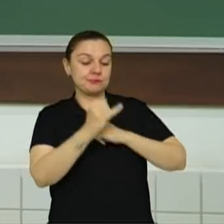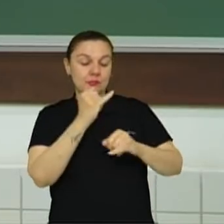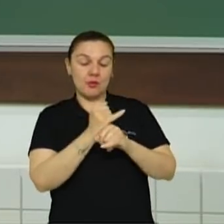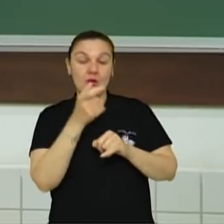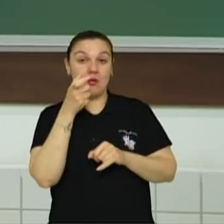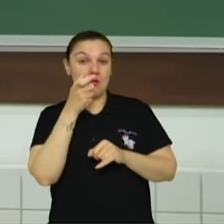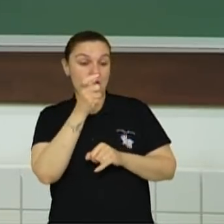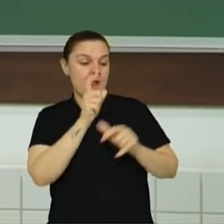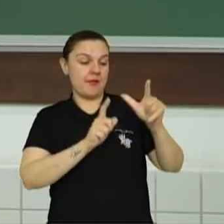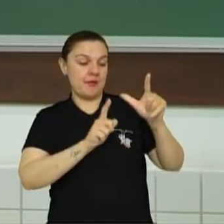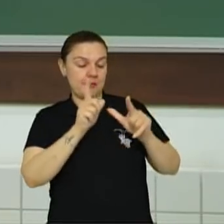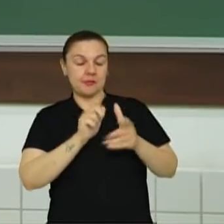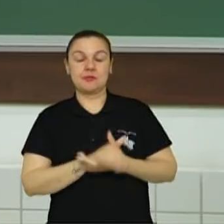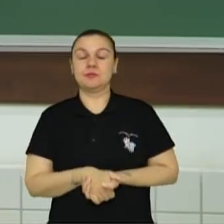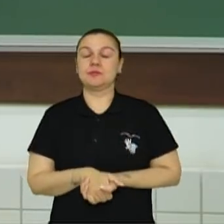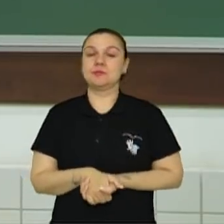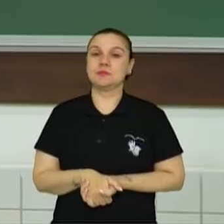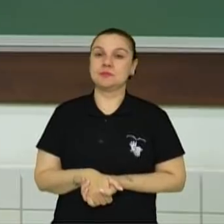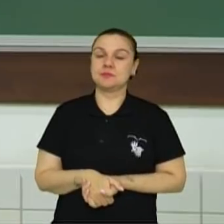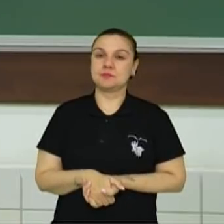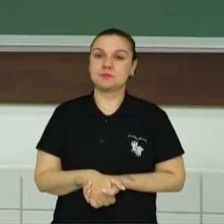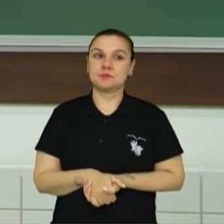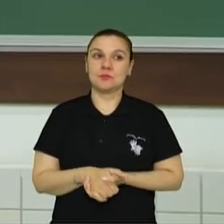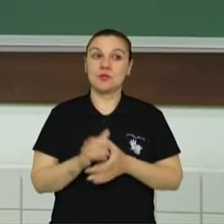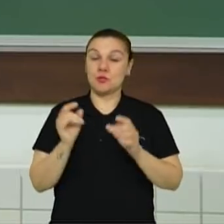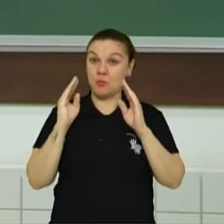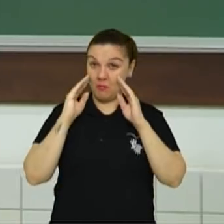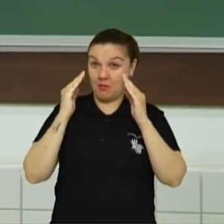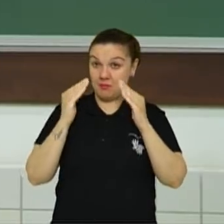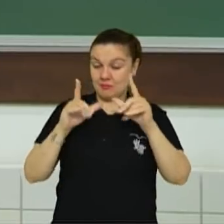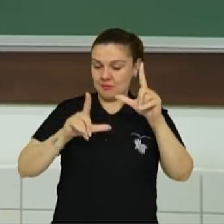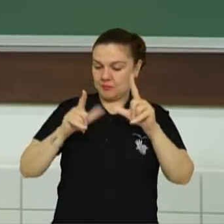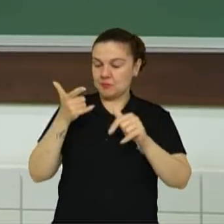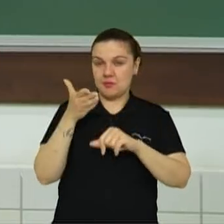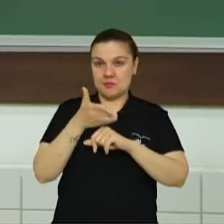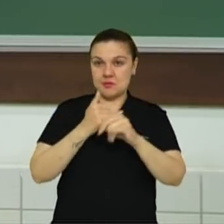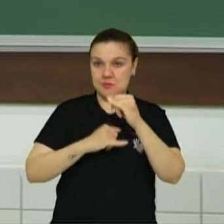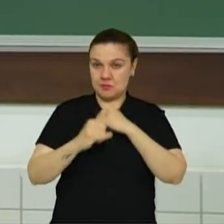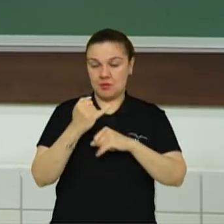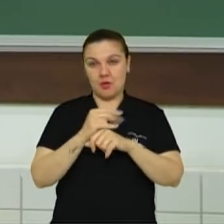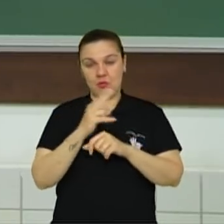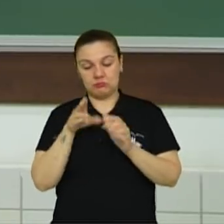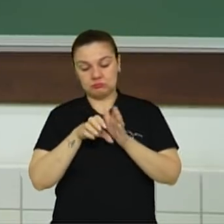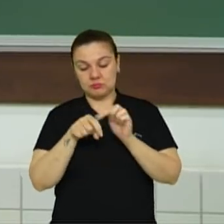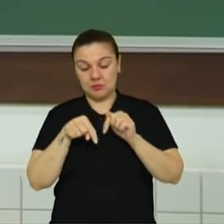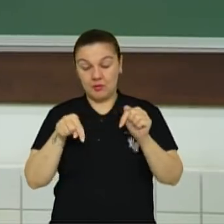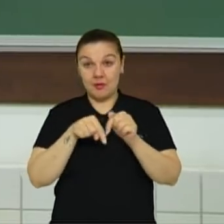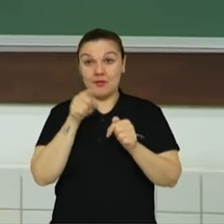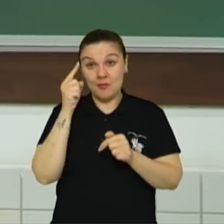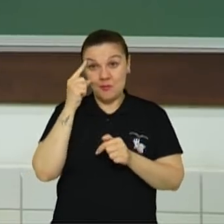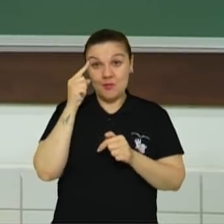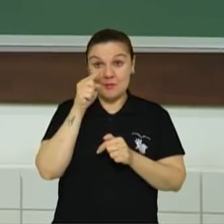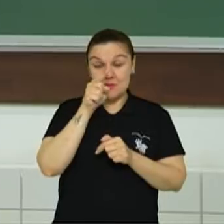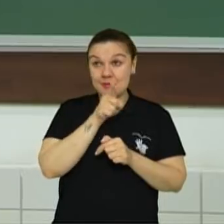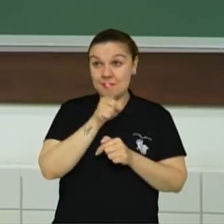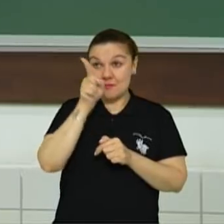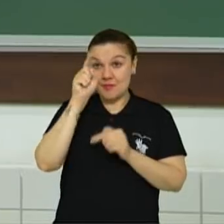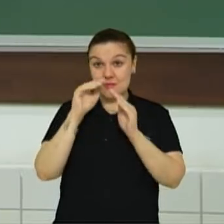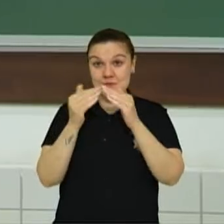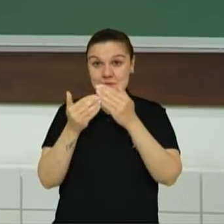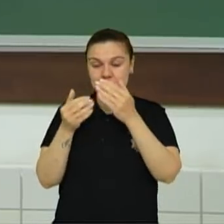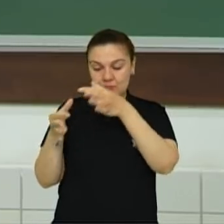ao Classroom ou à internet, né, estão nos acompanhando exclusivamente pela TV, lembrem-se de retirar as atividades no